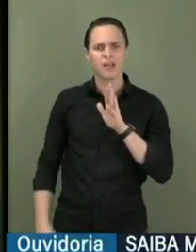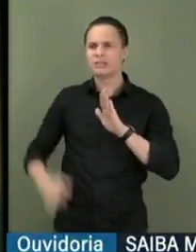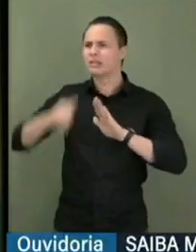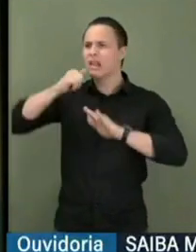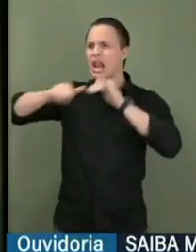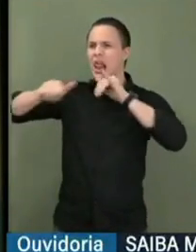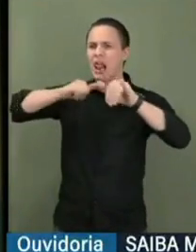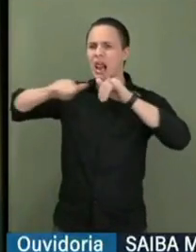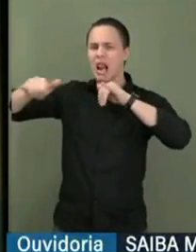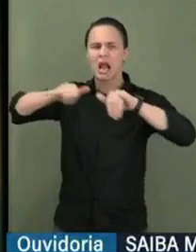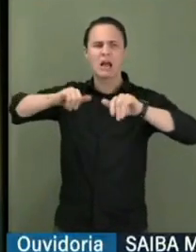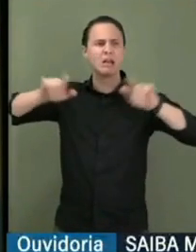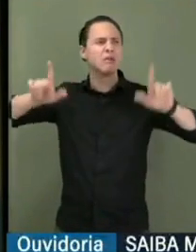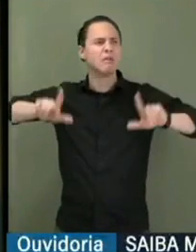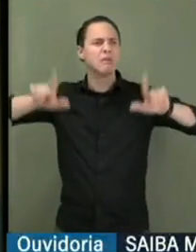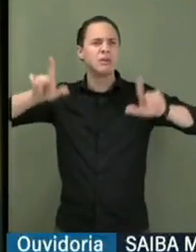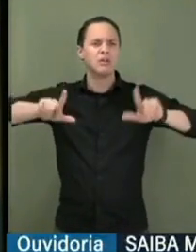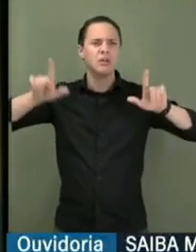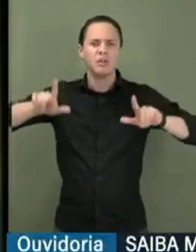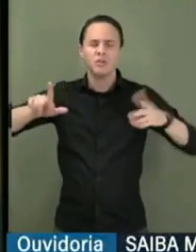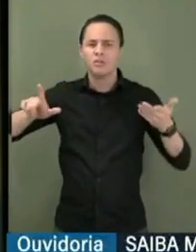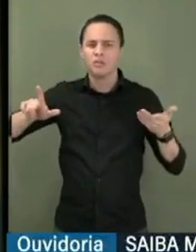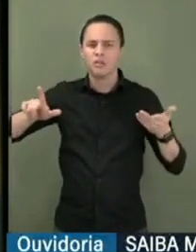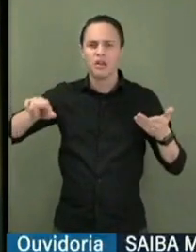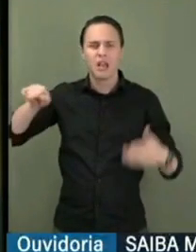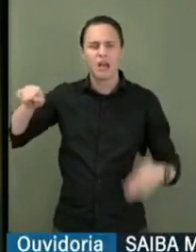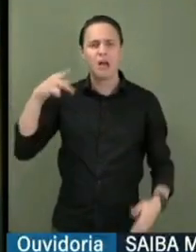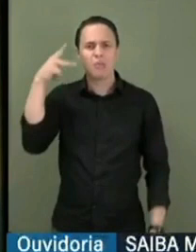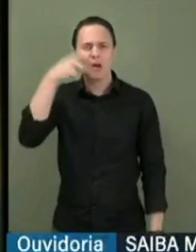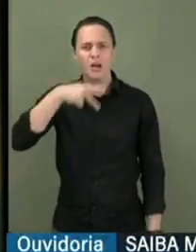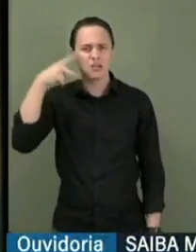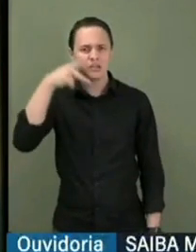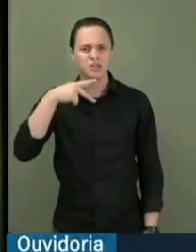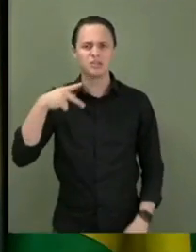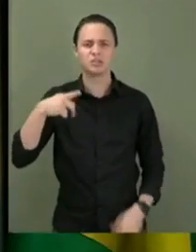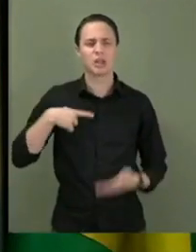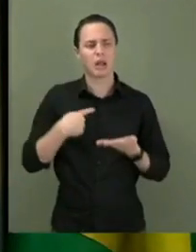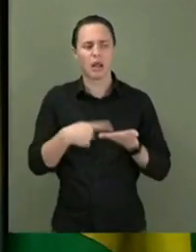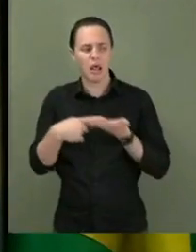divulgadas pela grande imprensa brasileira, onde parlamentares